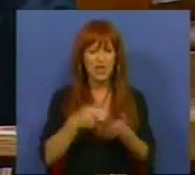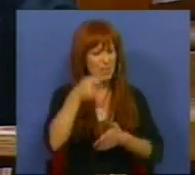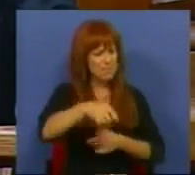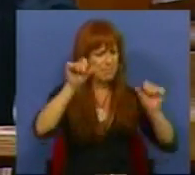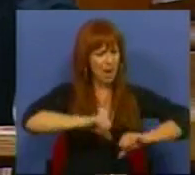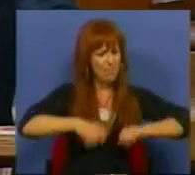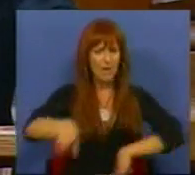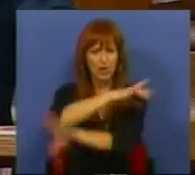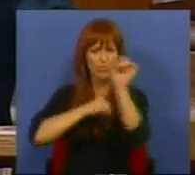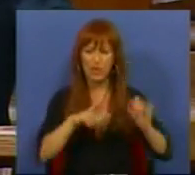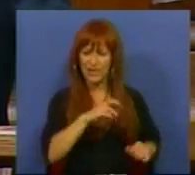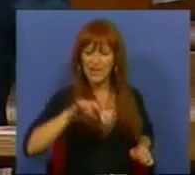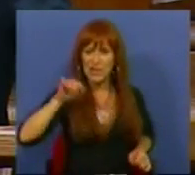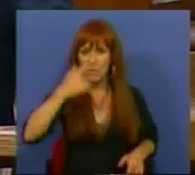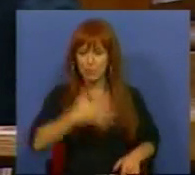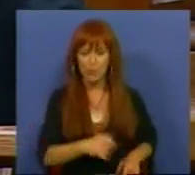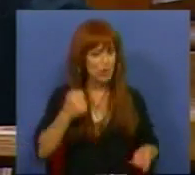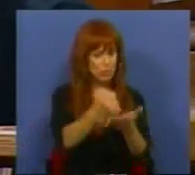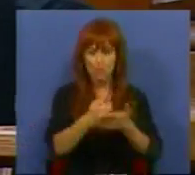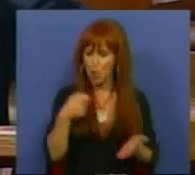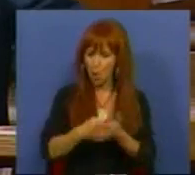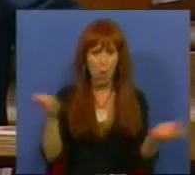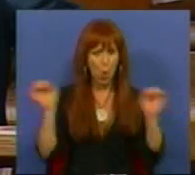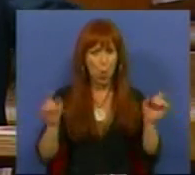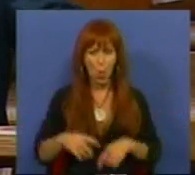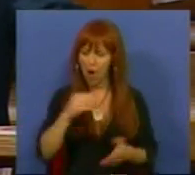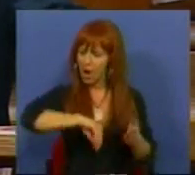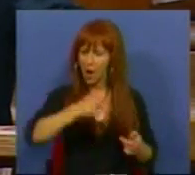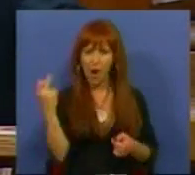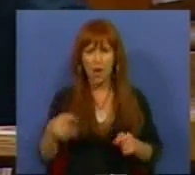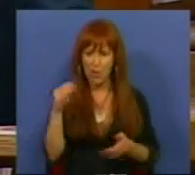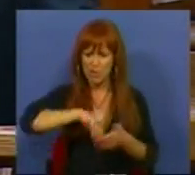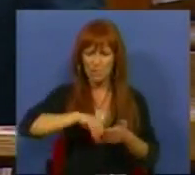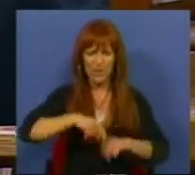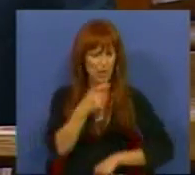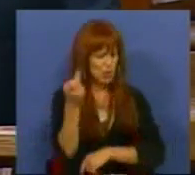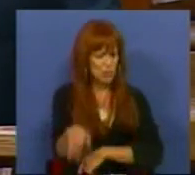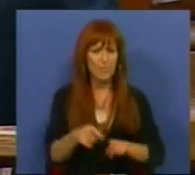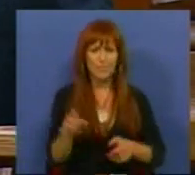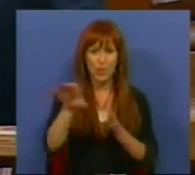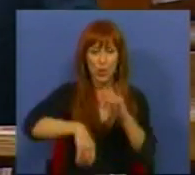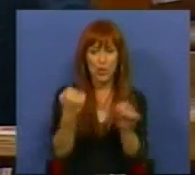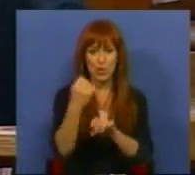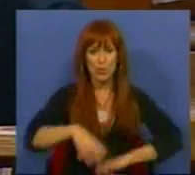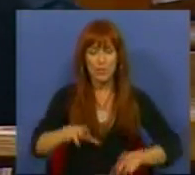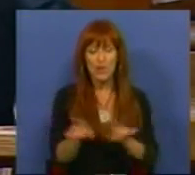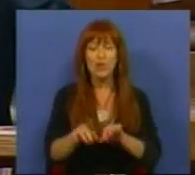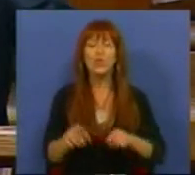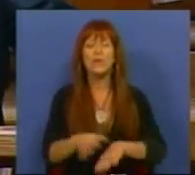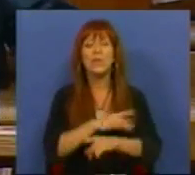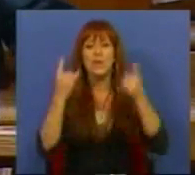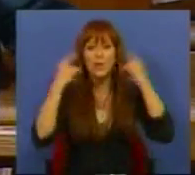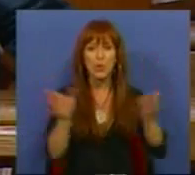da Europa, os 300 mil desempregados sem subsídio, os reformados com pensões de miséria, os precários da administração pública e do setor